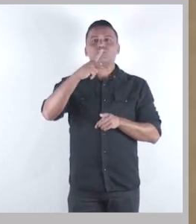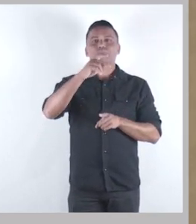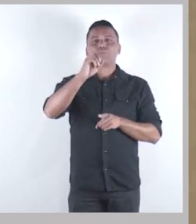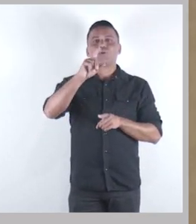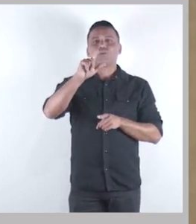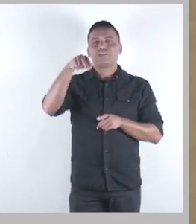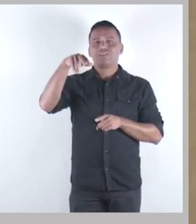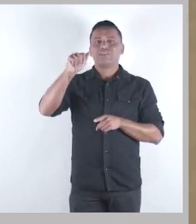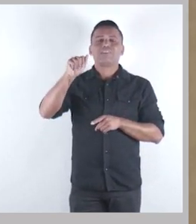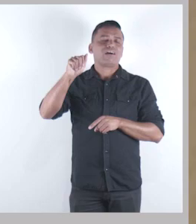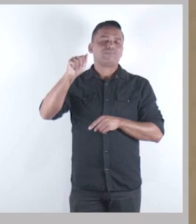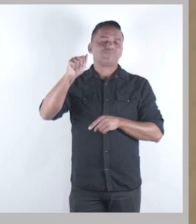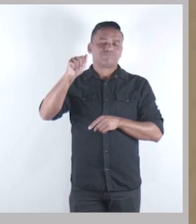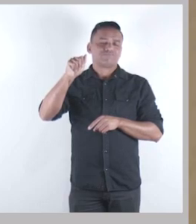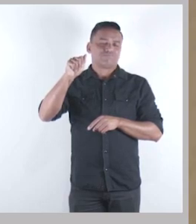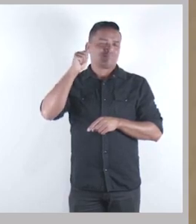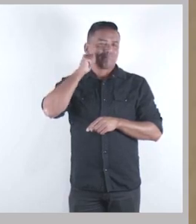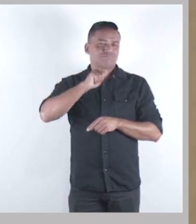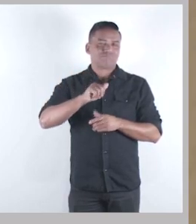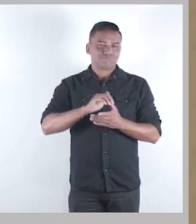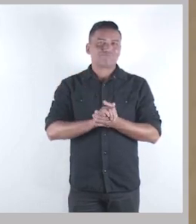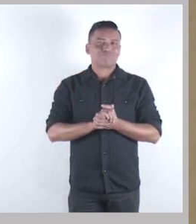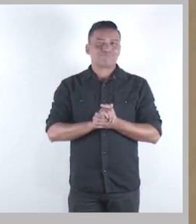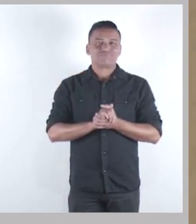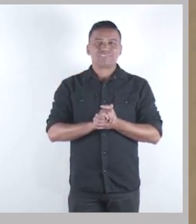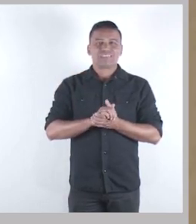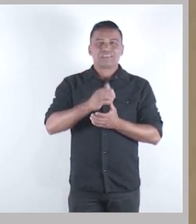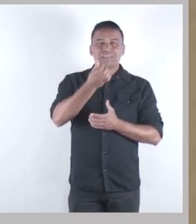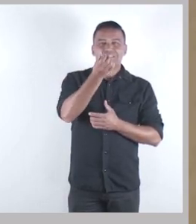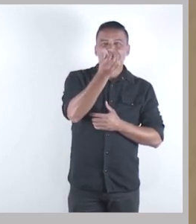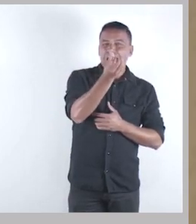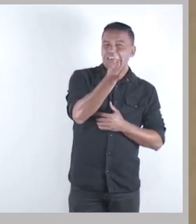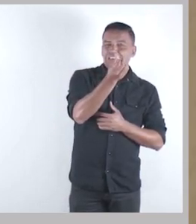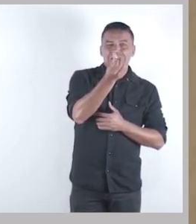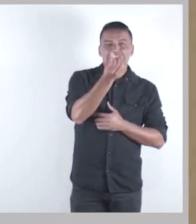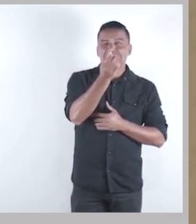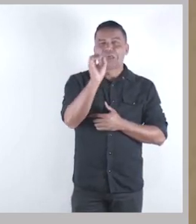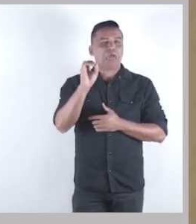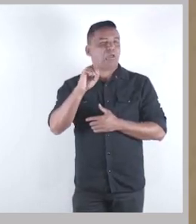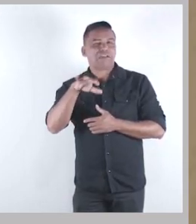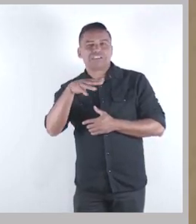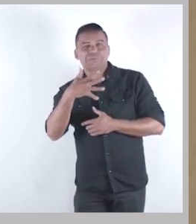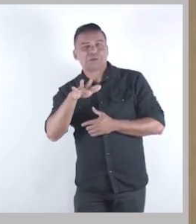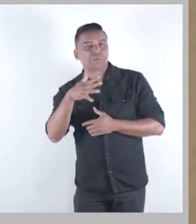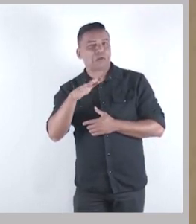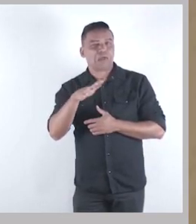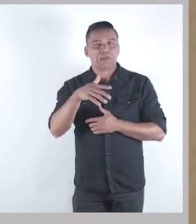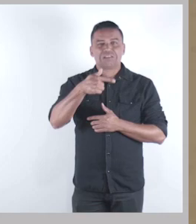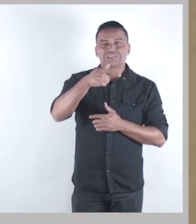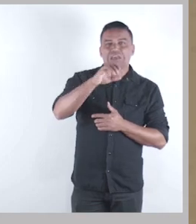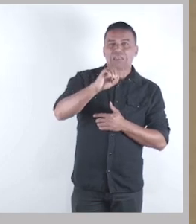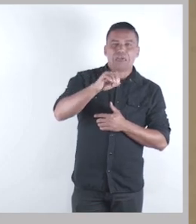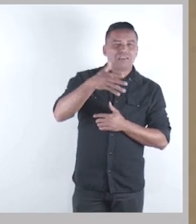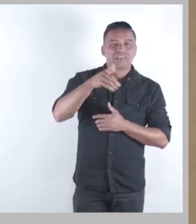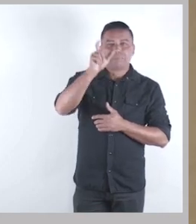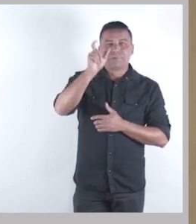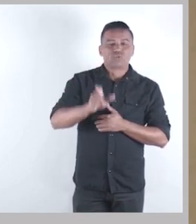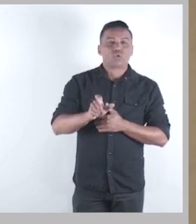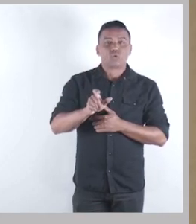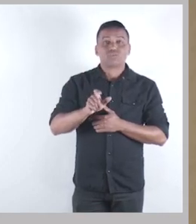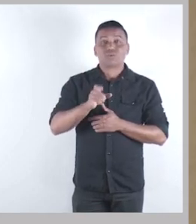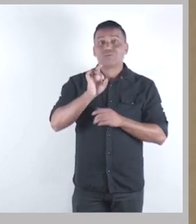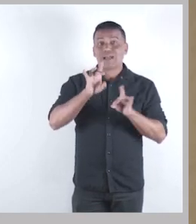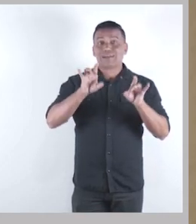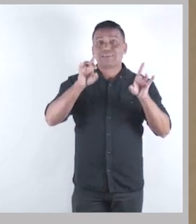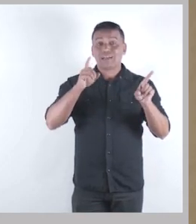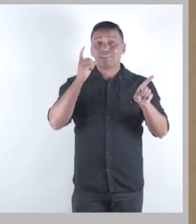da Paulina Chiziane. Éramos 60 e tal ou 70 e tal pessoas lá. E cada encontro